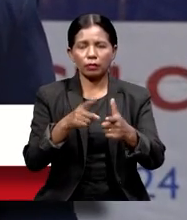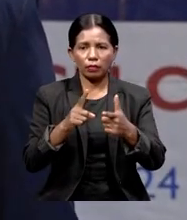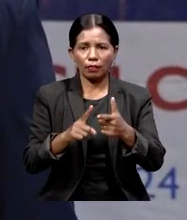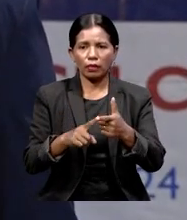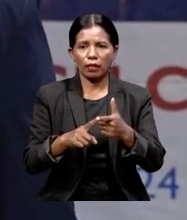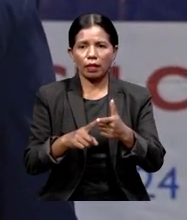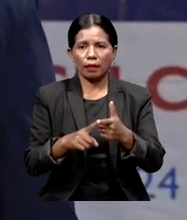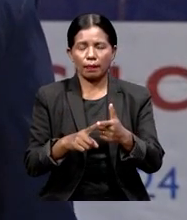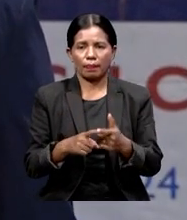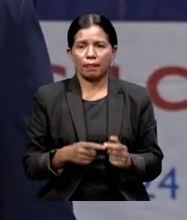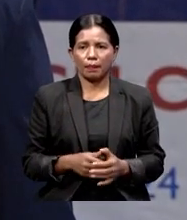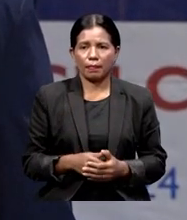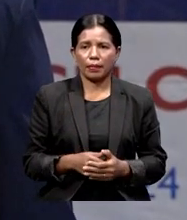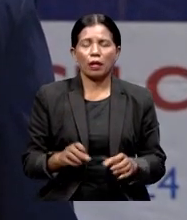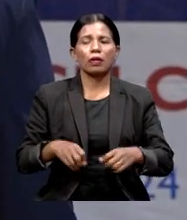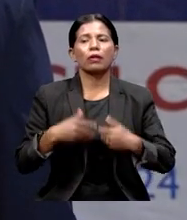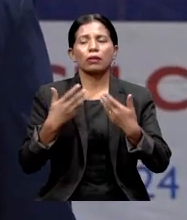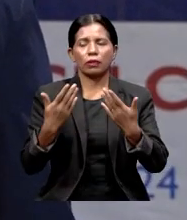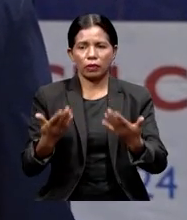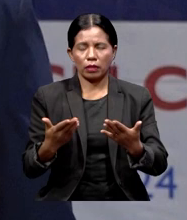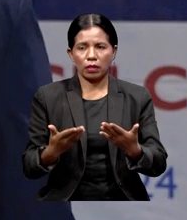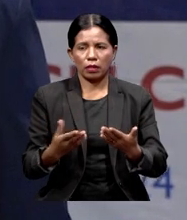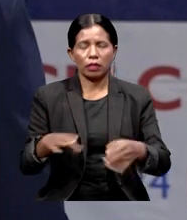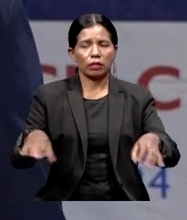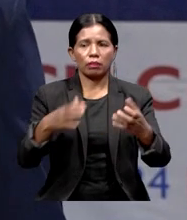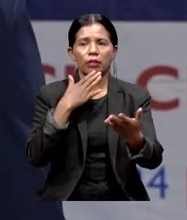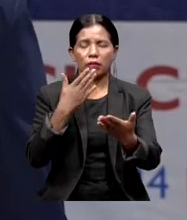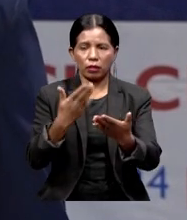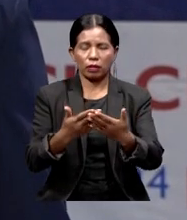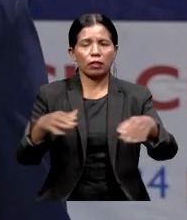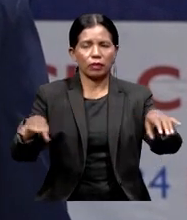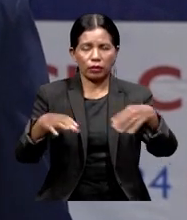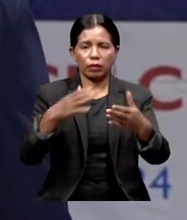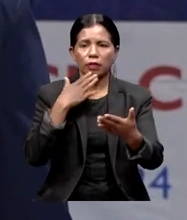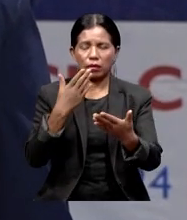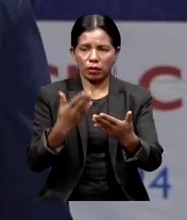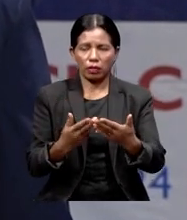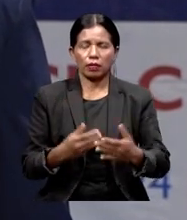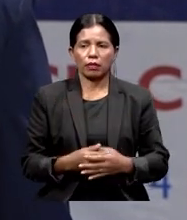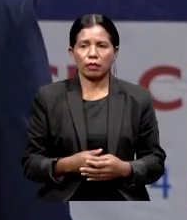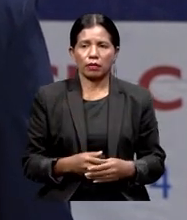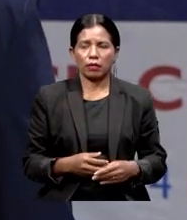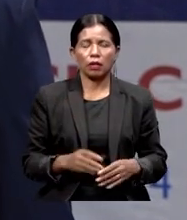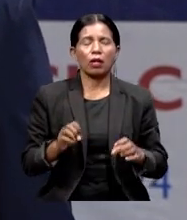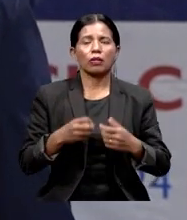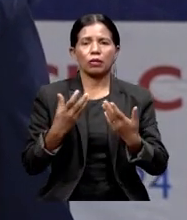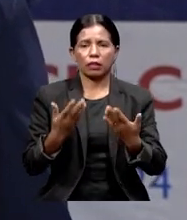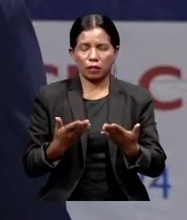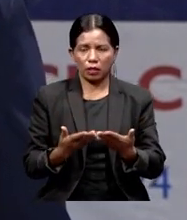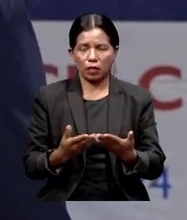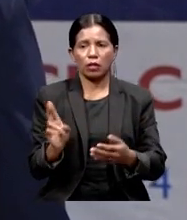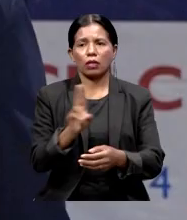mos, o exame maca profissionalismo, serviço e o exame